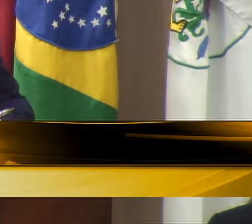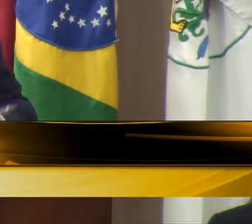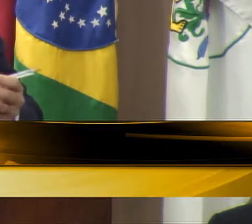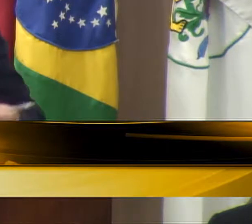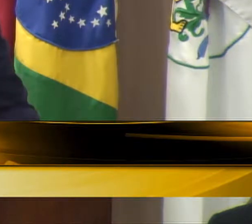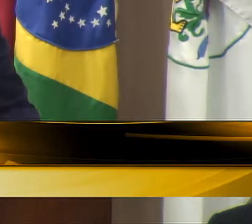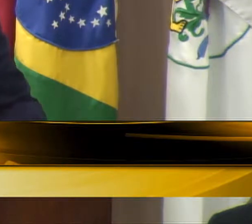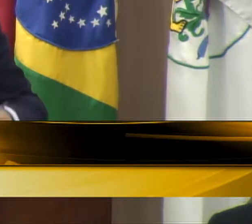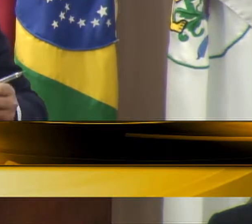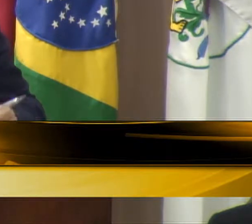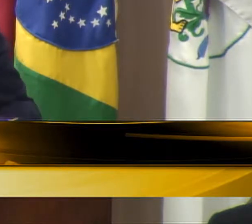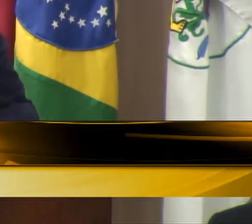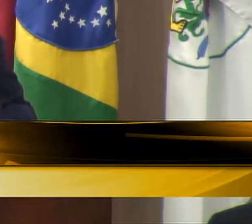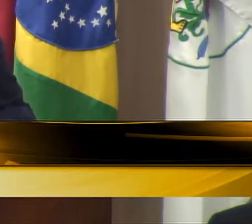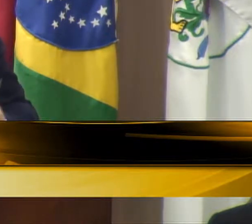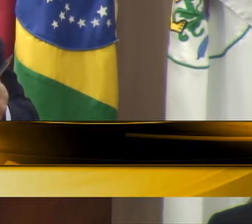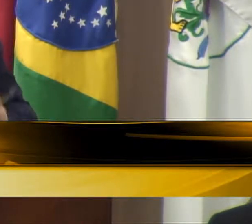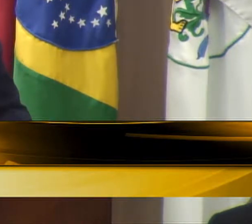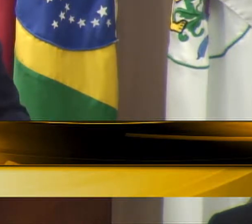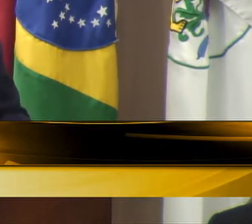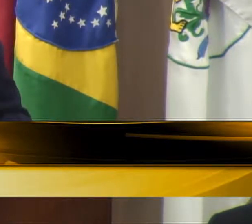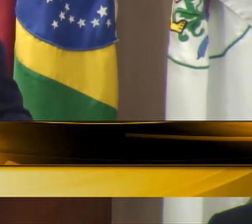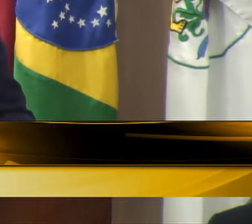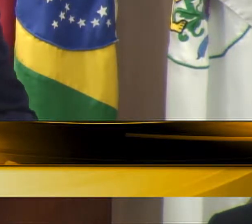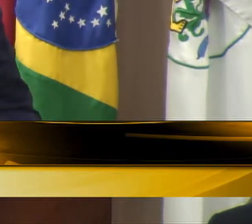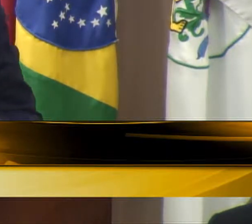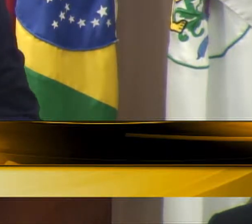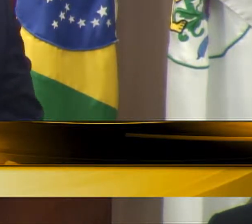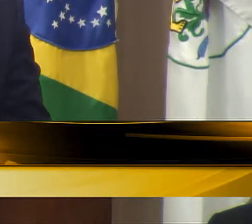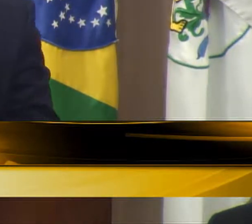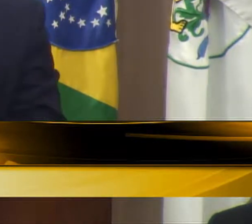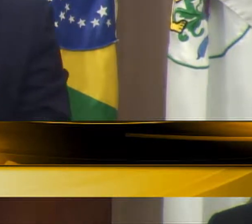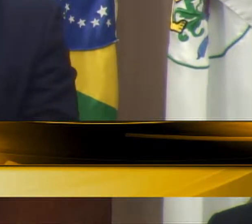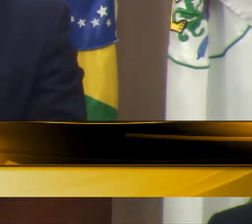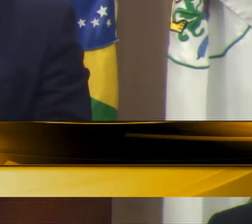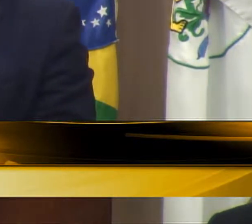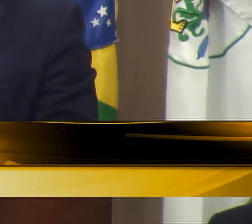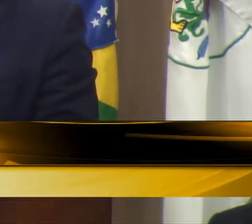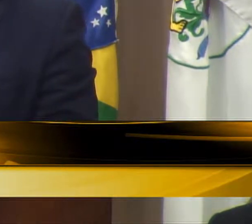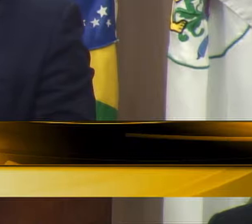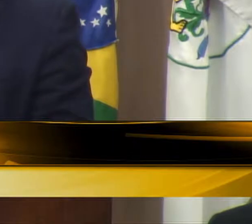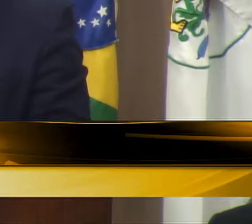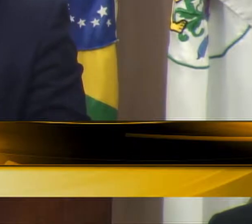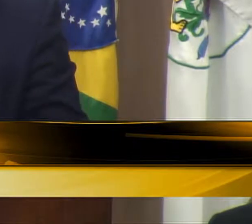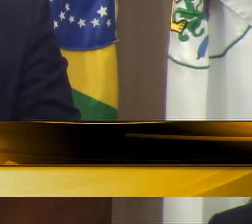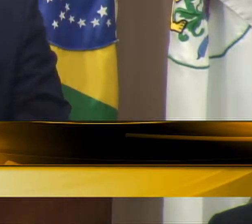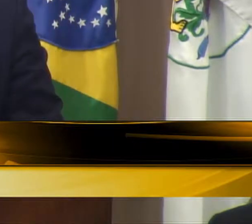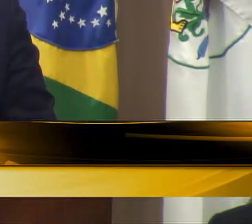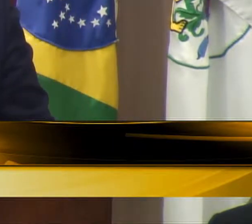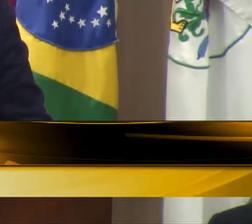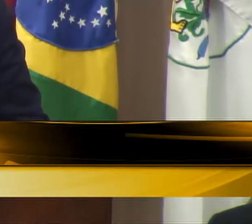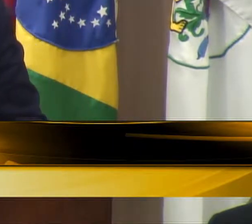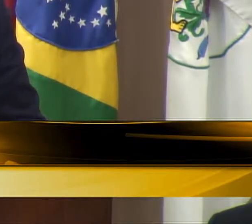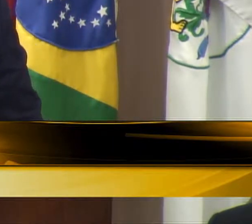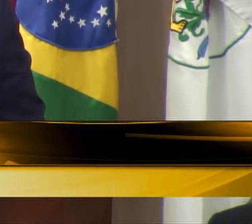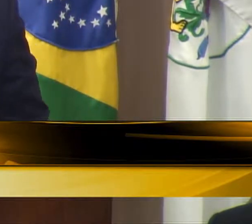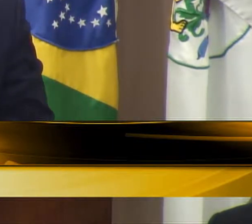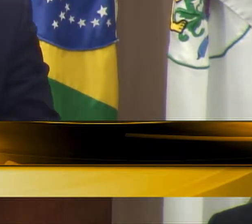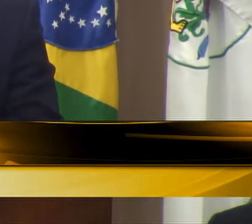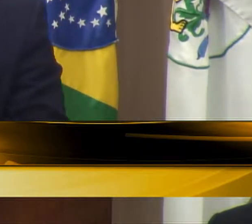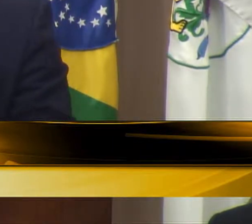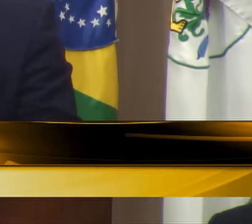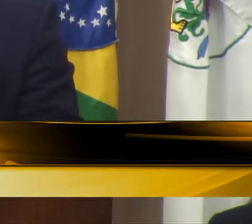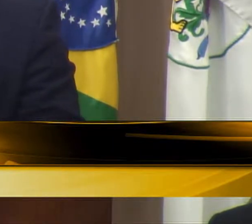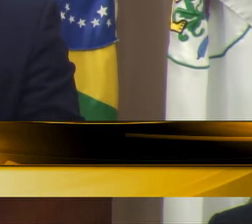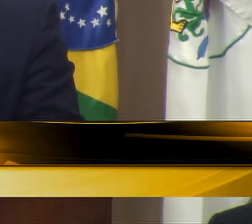ganhar diplomas ou homenagens, vocês trabalham de forma anônima, às vezes não gostam tanto da exposição, porque fazem isso como missão. Mas é